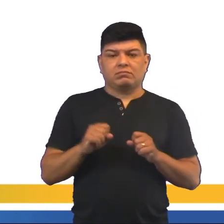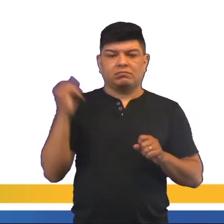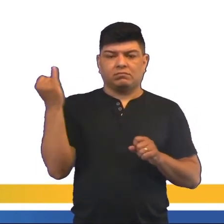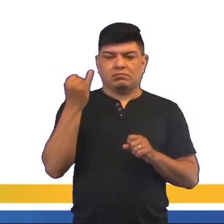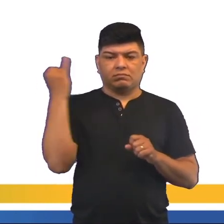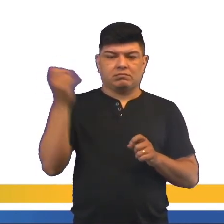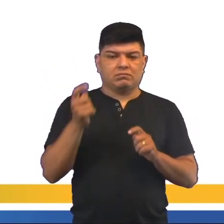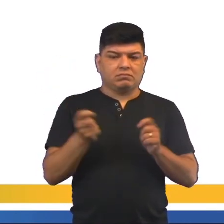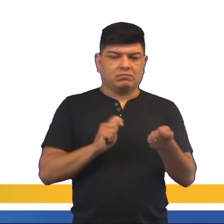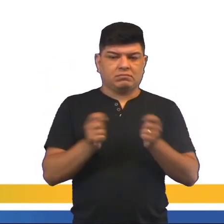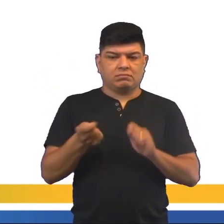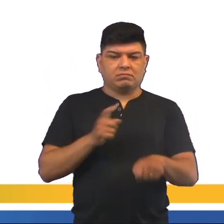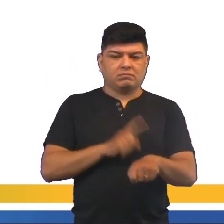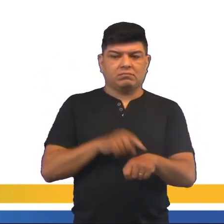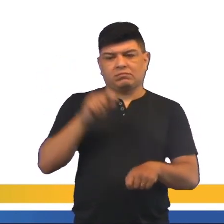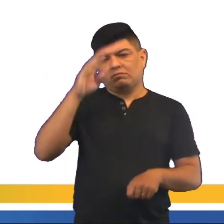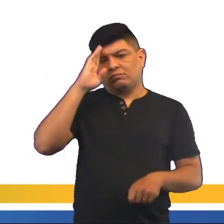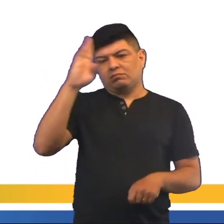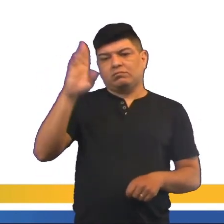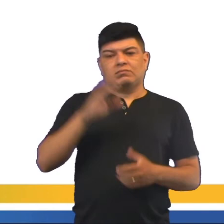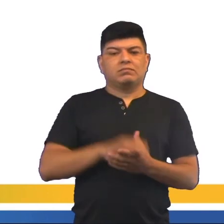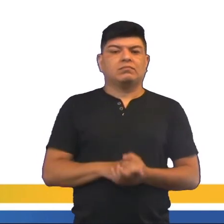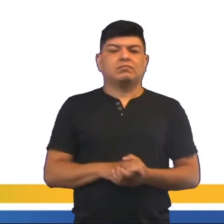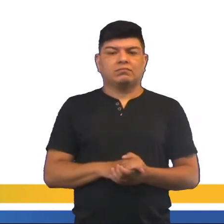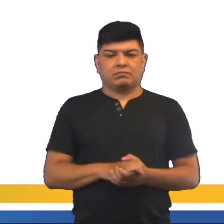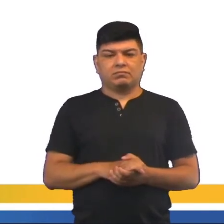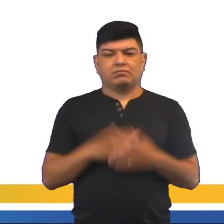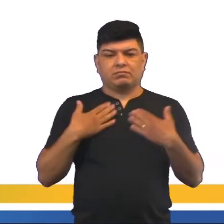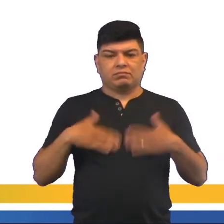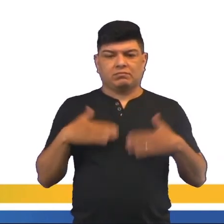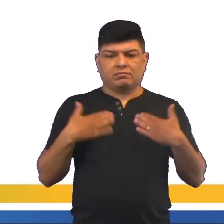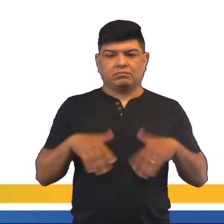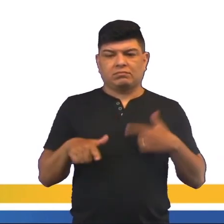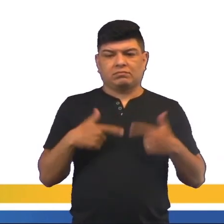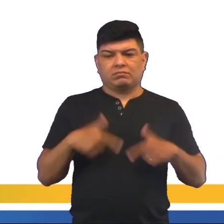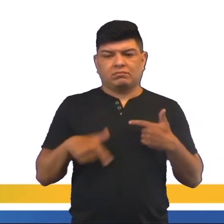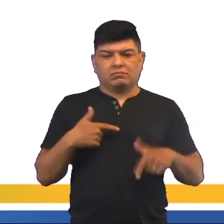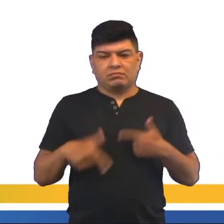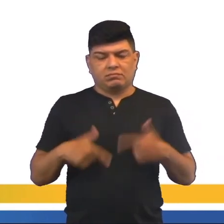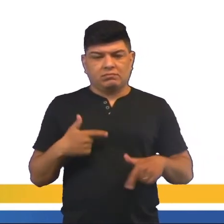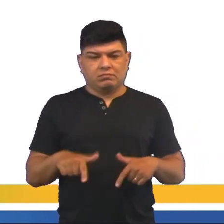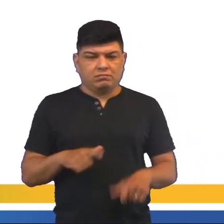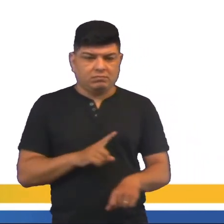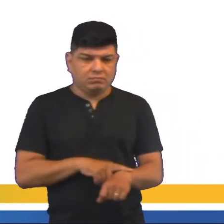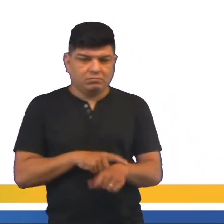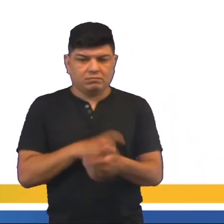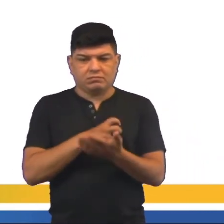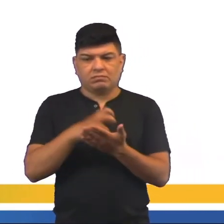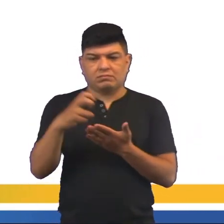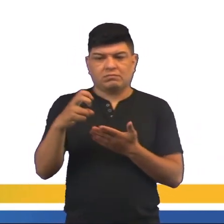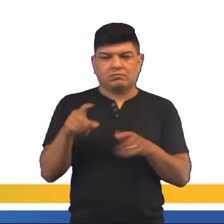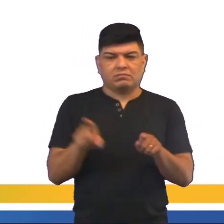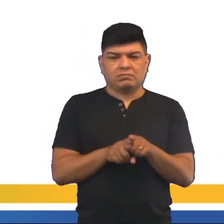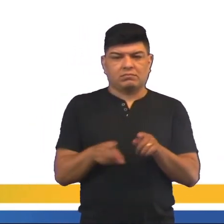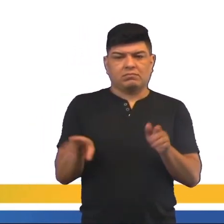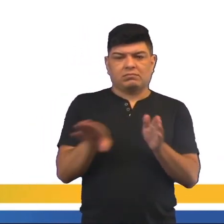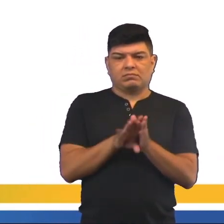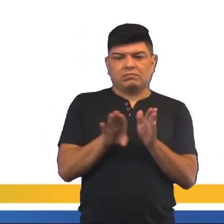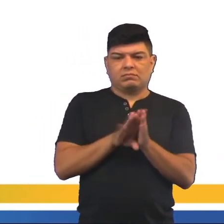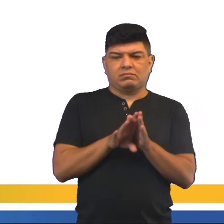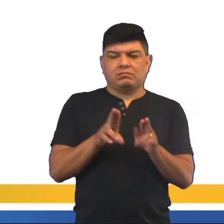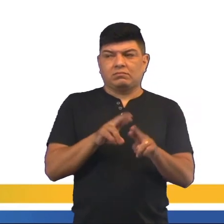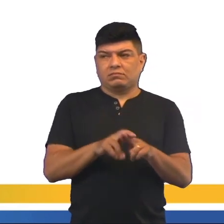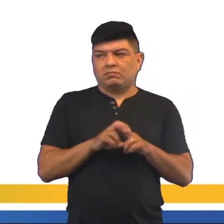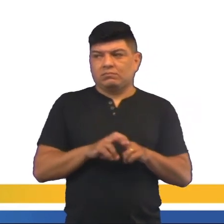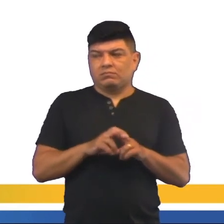muito importante controlar o tempo, principalmente o tempo do descanso do trabalhador, né? A hora da saída, a hora da